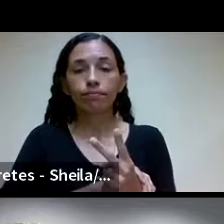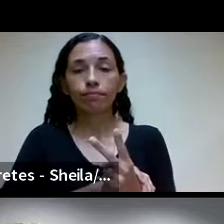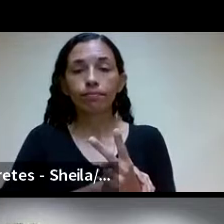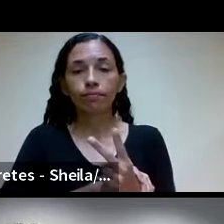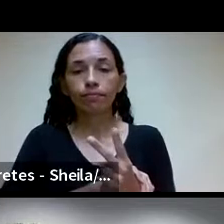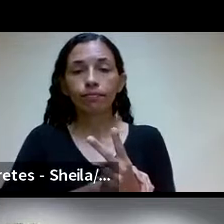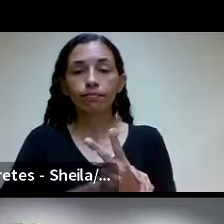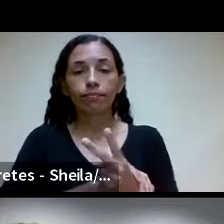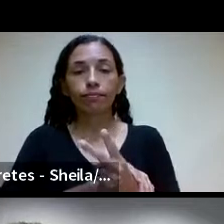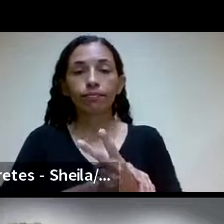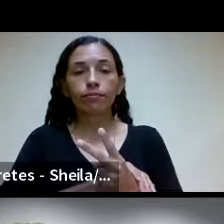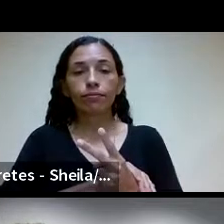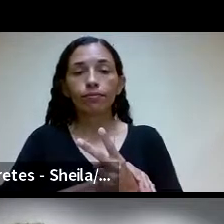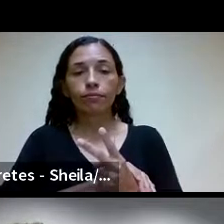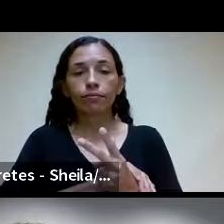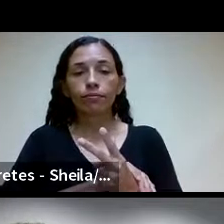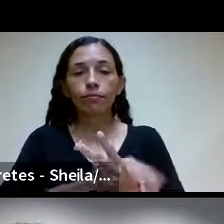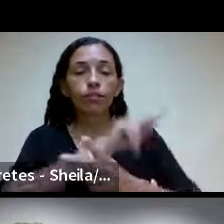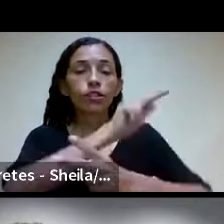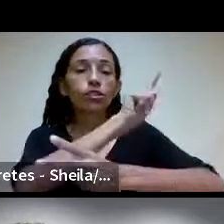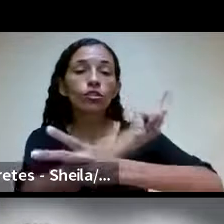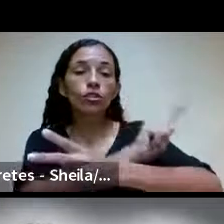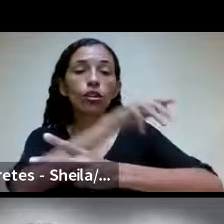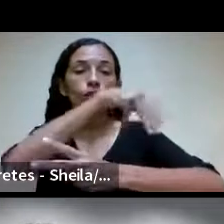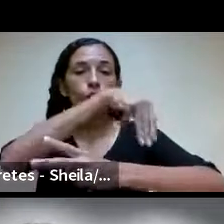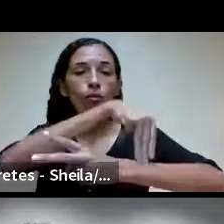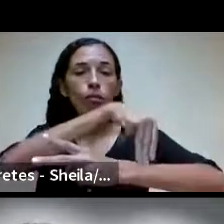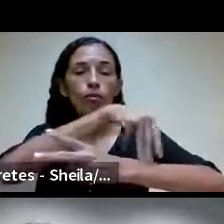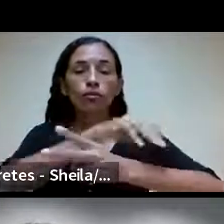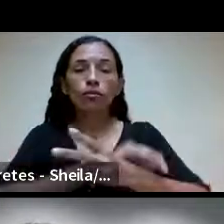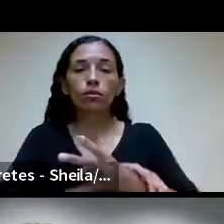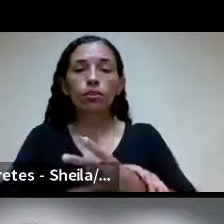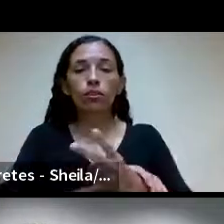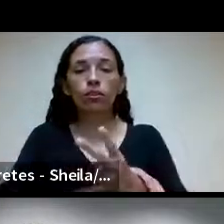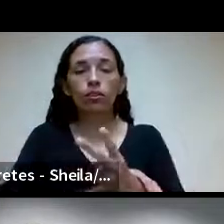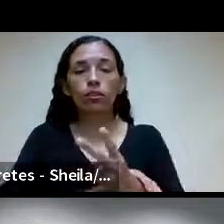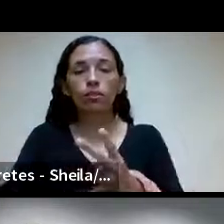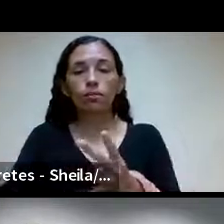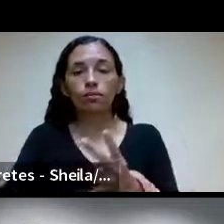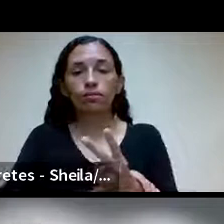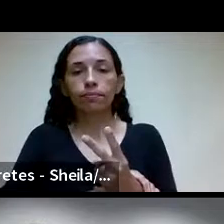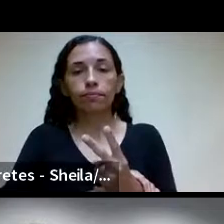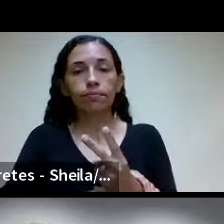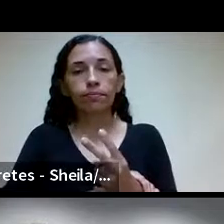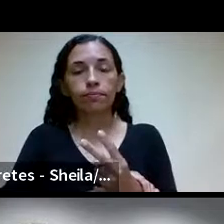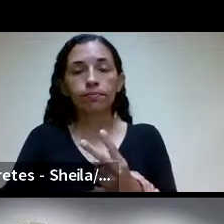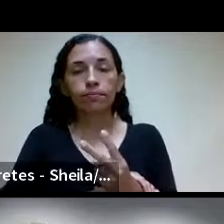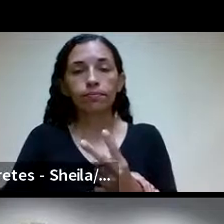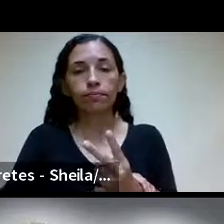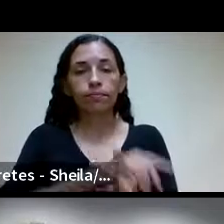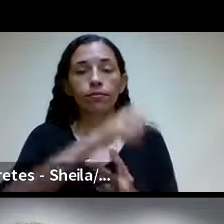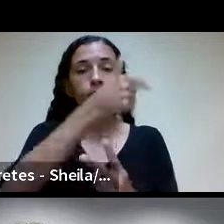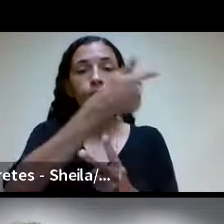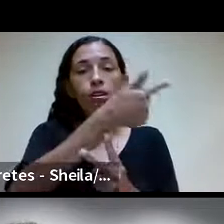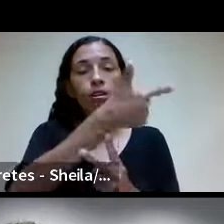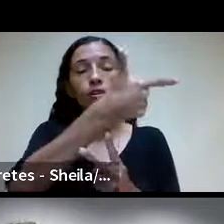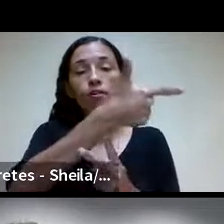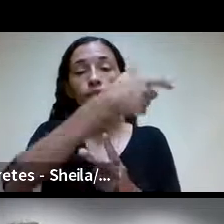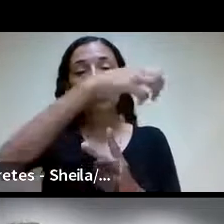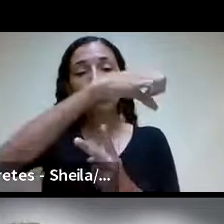Doutor Geraldo da... Geraldo Mota, para 27 e 28. Para o dia 29 e